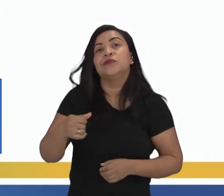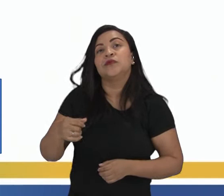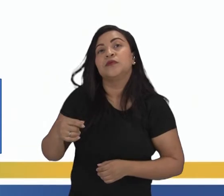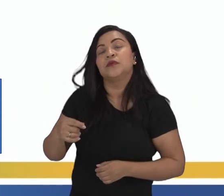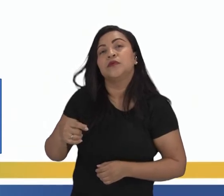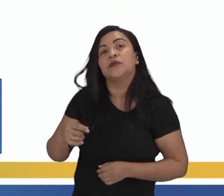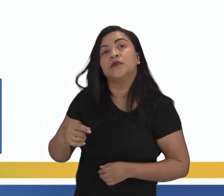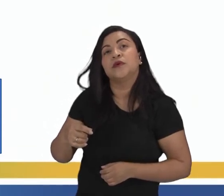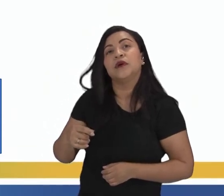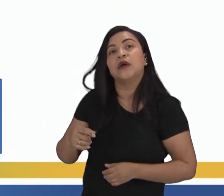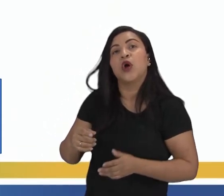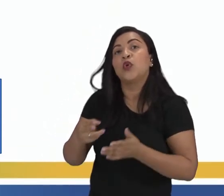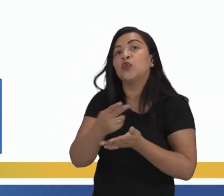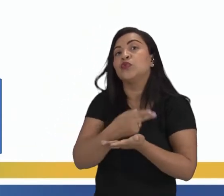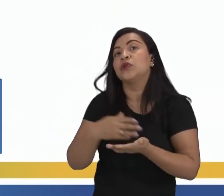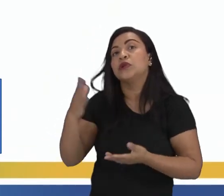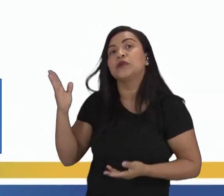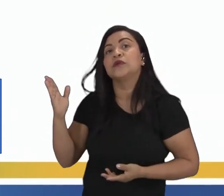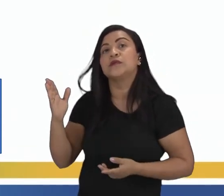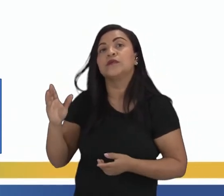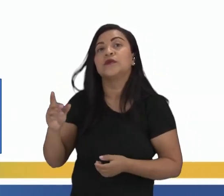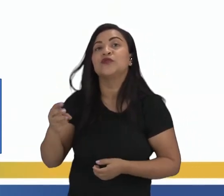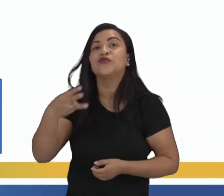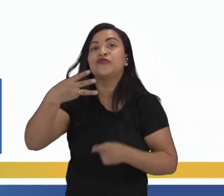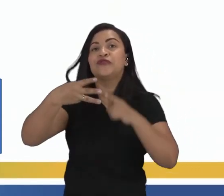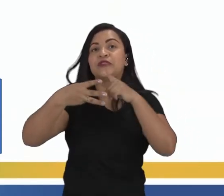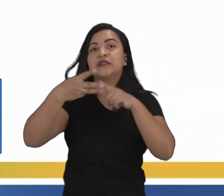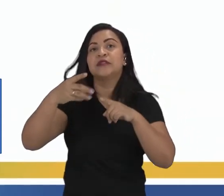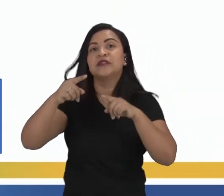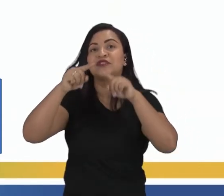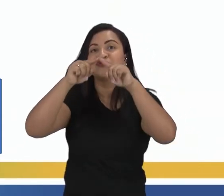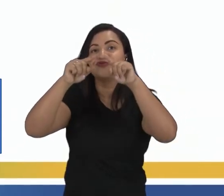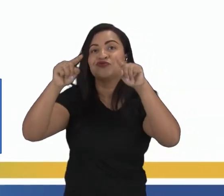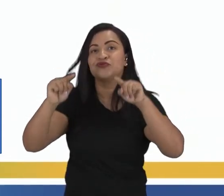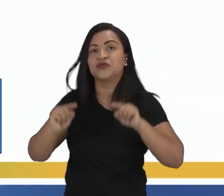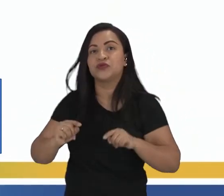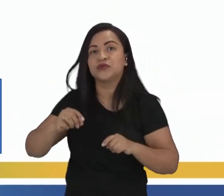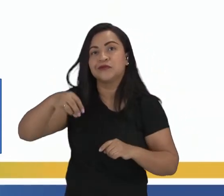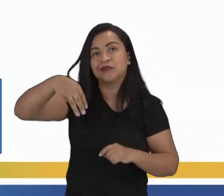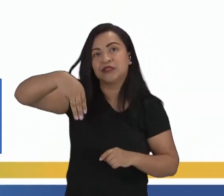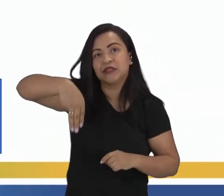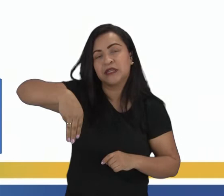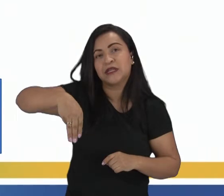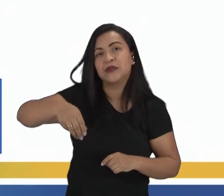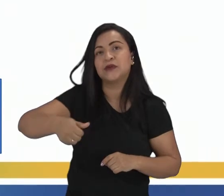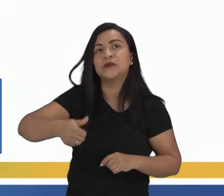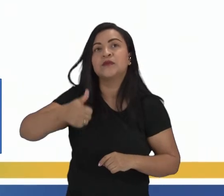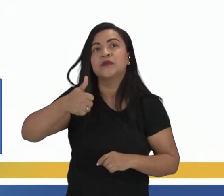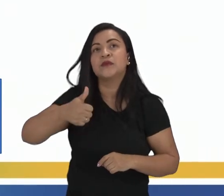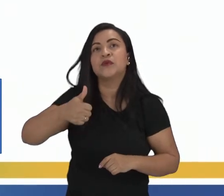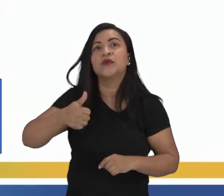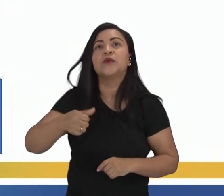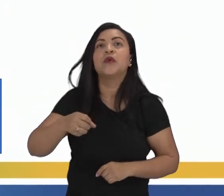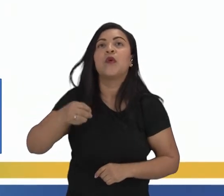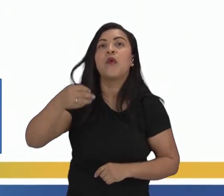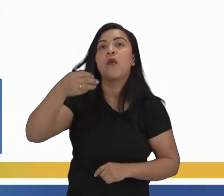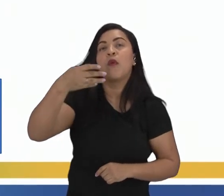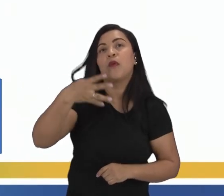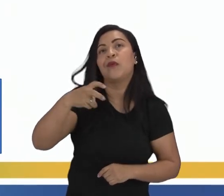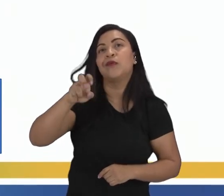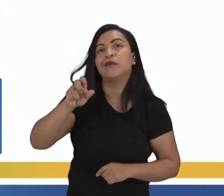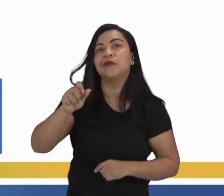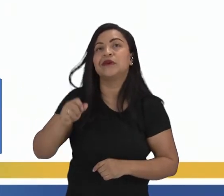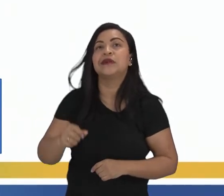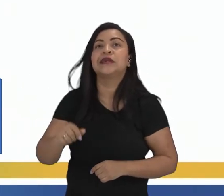mostra 3 caixotes com massas M1 de 45 kg, M2 igual a 22